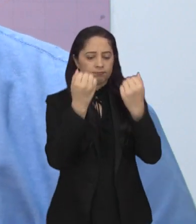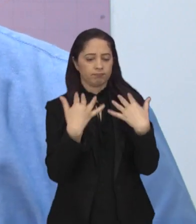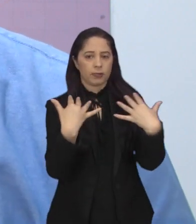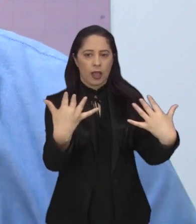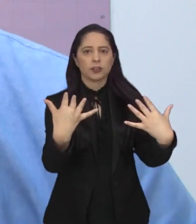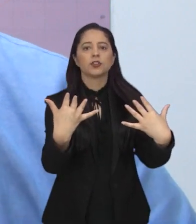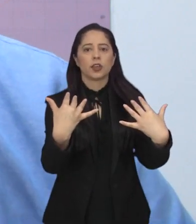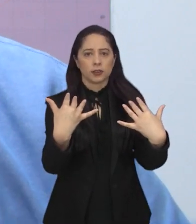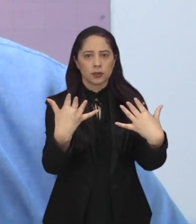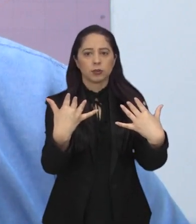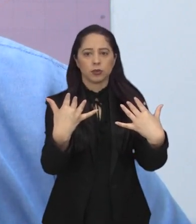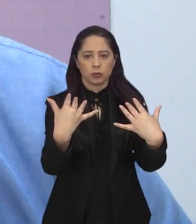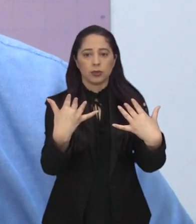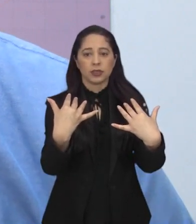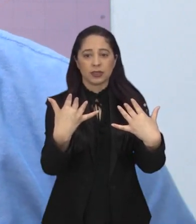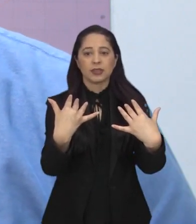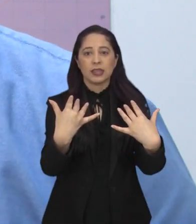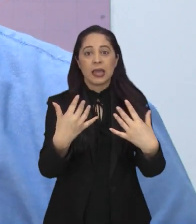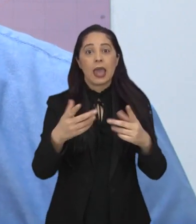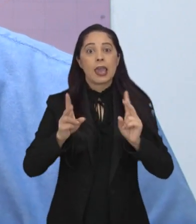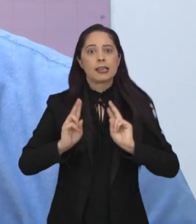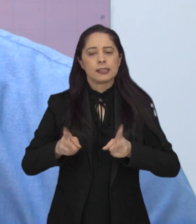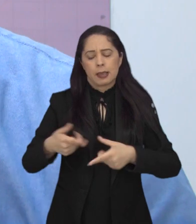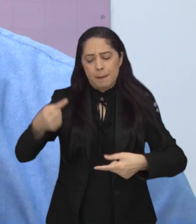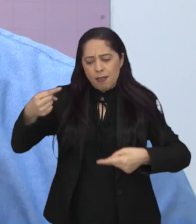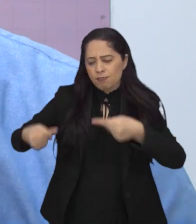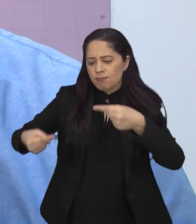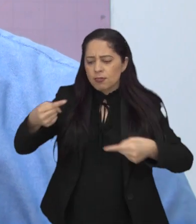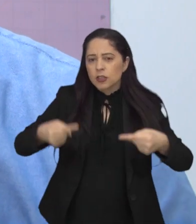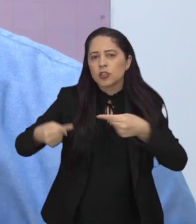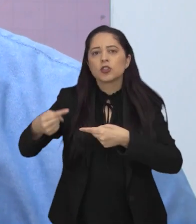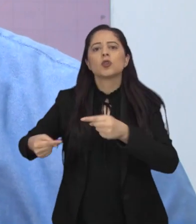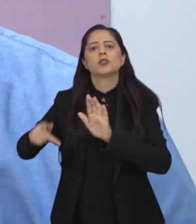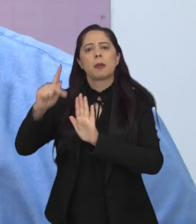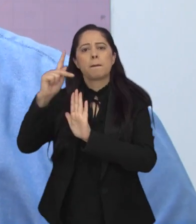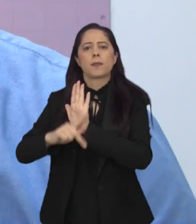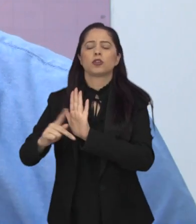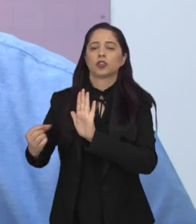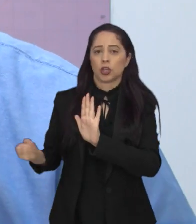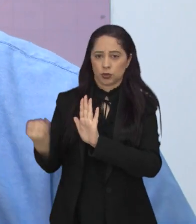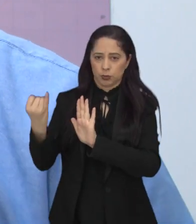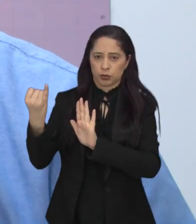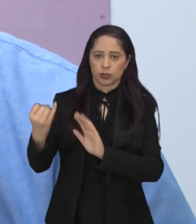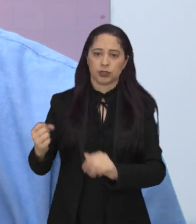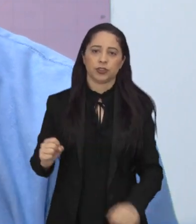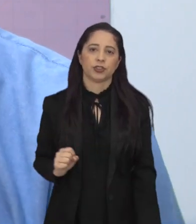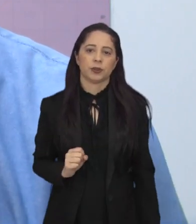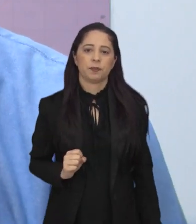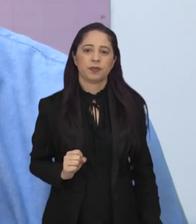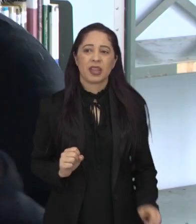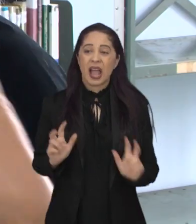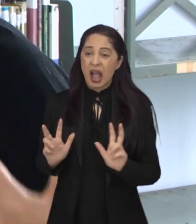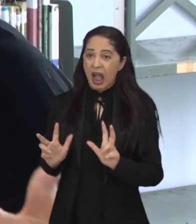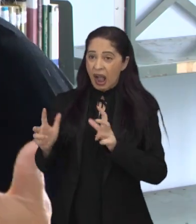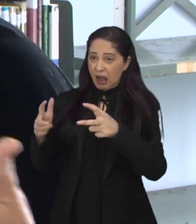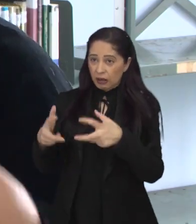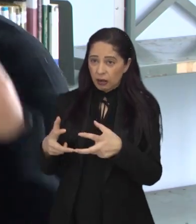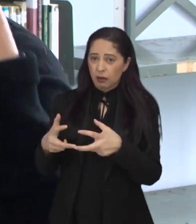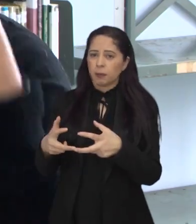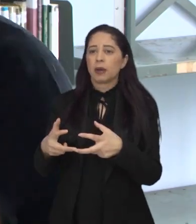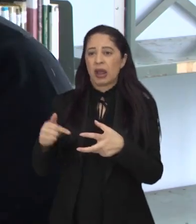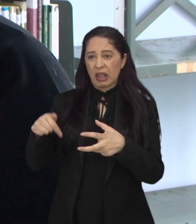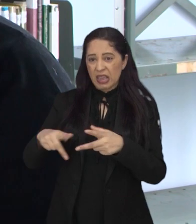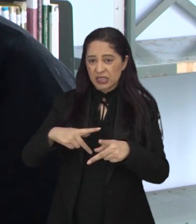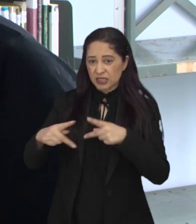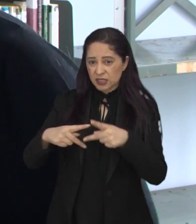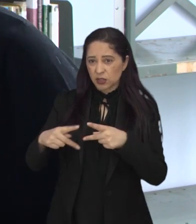públicas, audiência pública na Câmara Municipal, para que sejam debatidos projetos de grande significância como esses têm. A Câmara de São José, ela